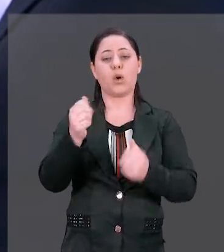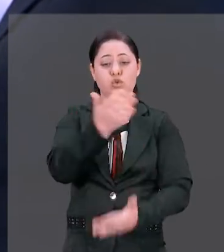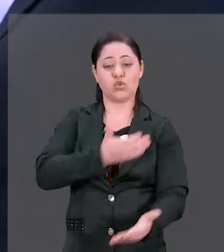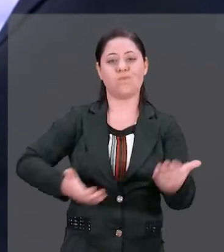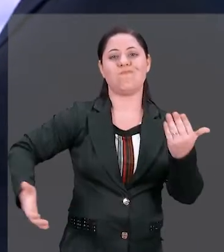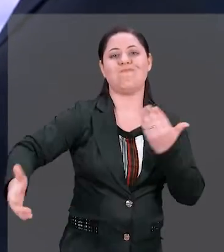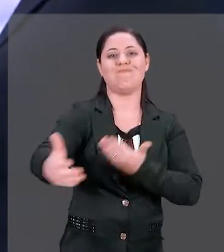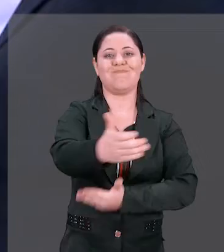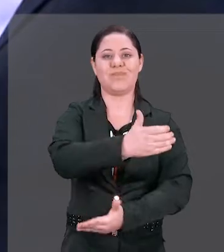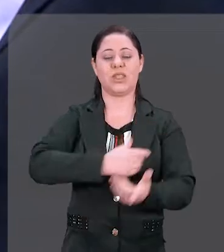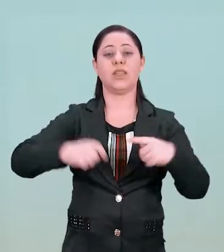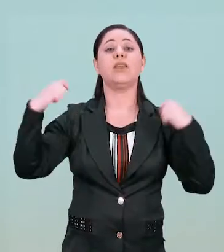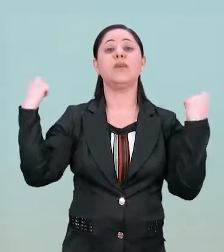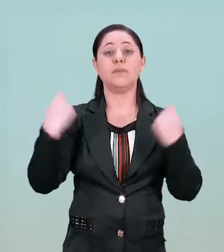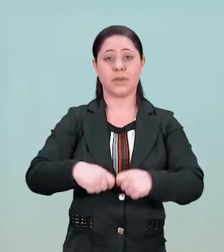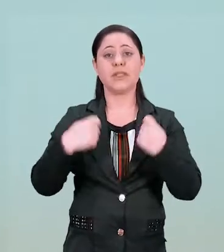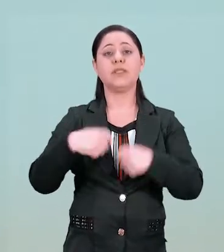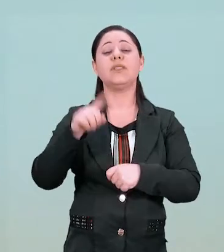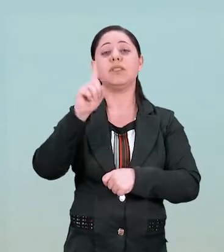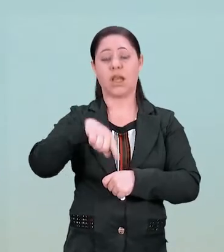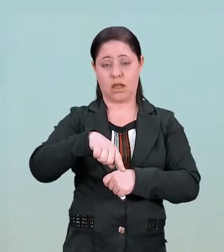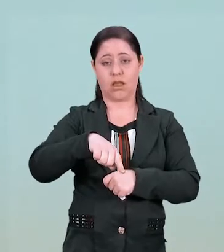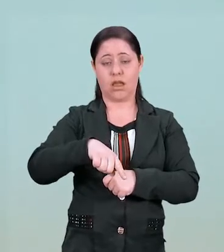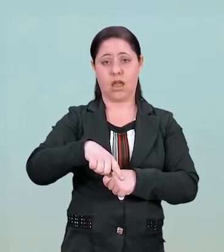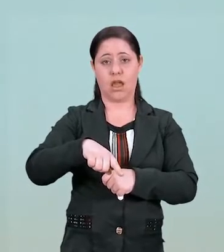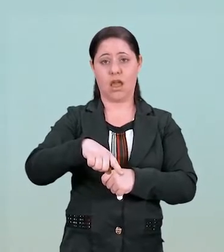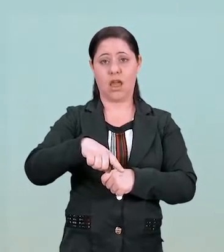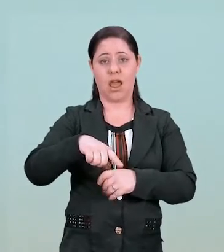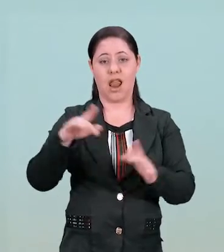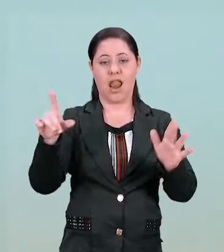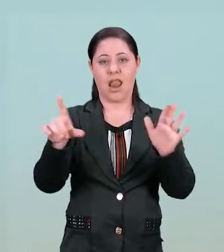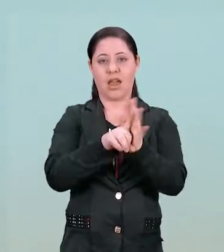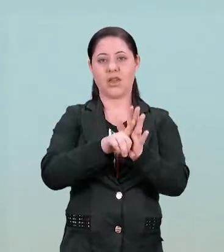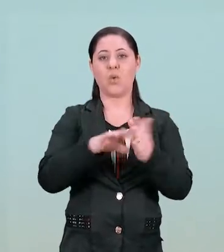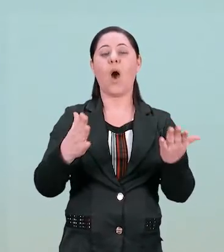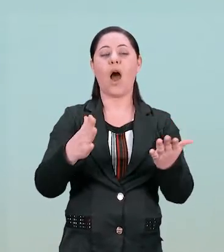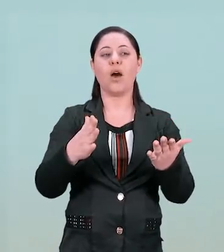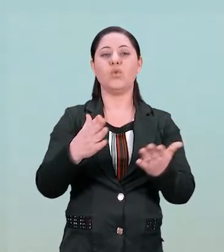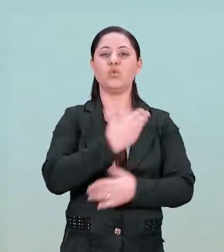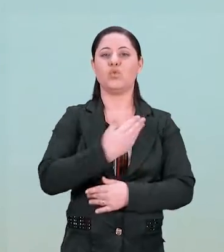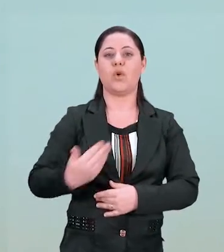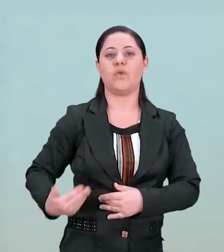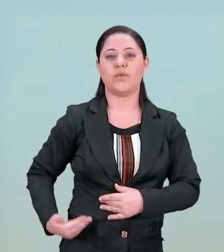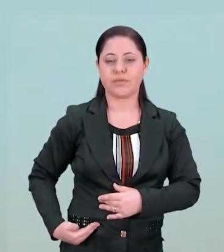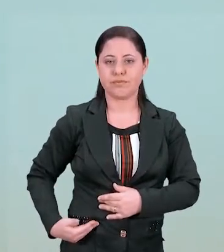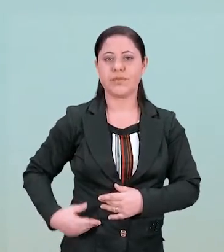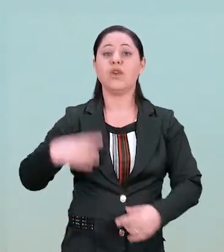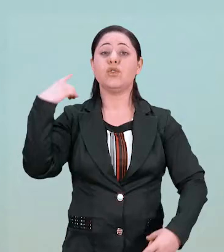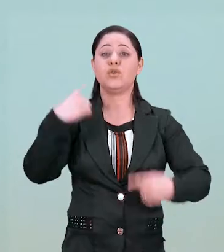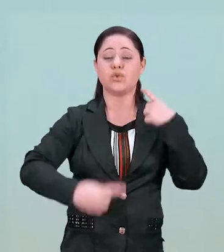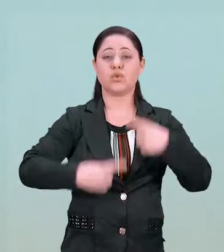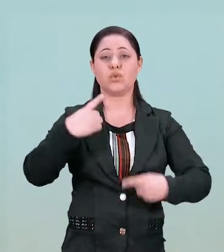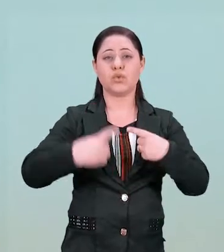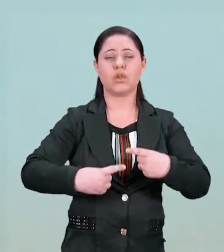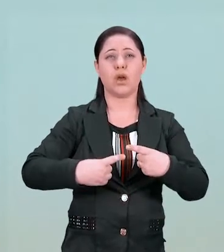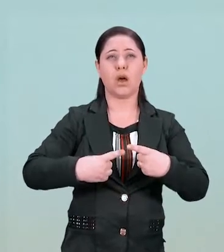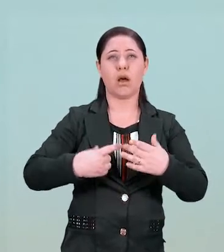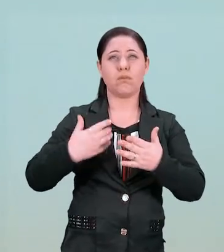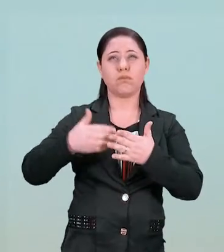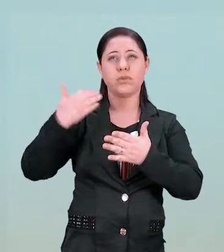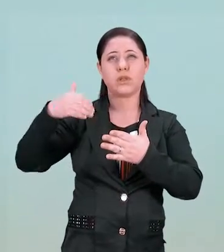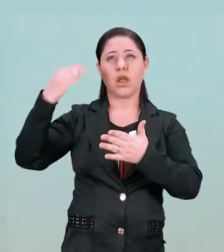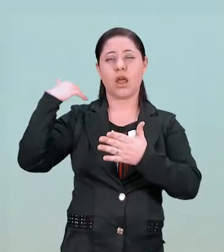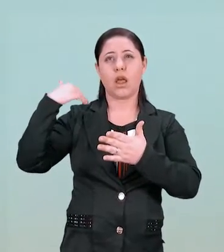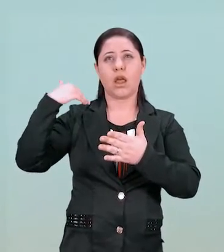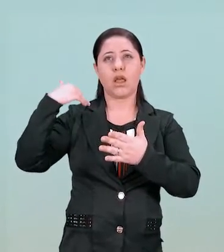deve fazê-lo por competência constitucional é a União. Portanto, a nossa discussão desde a época em que o deputado comandava a nossa